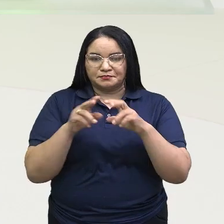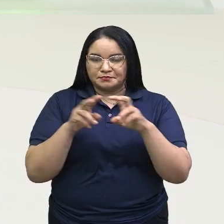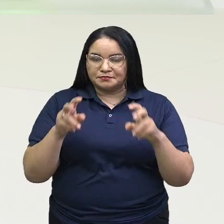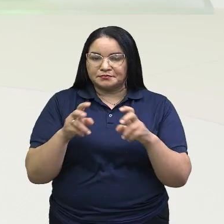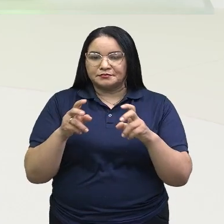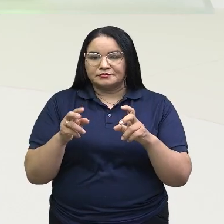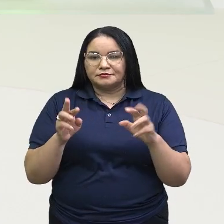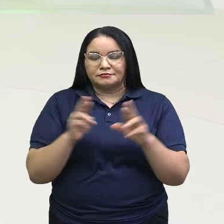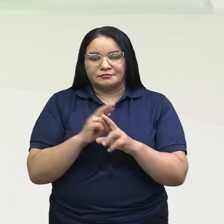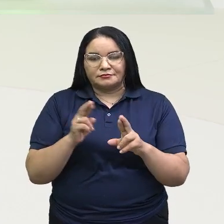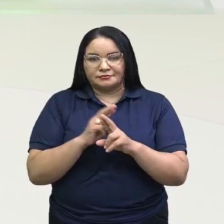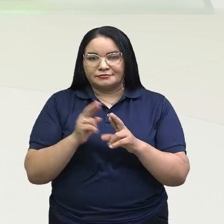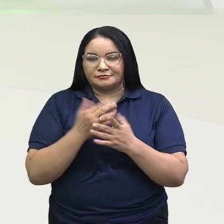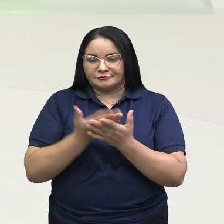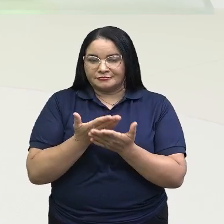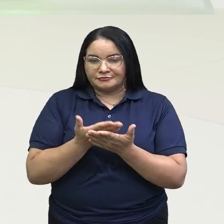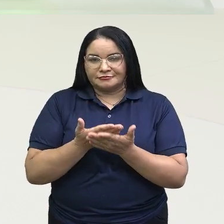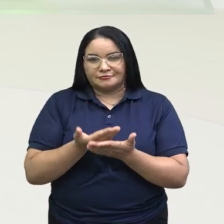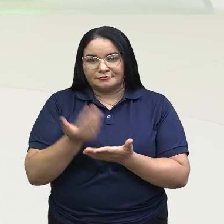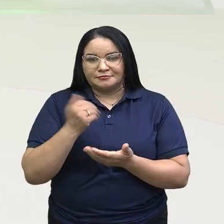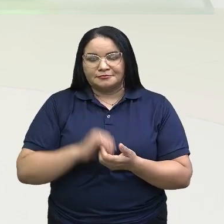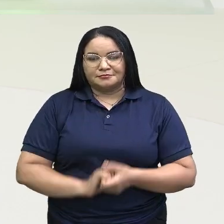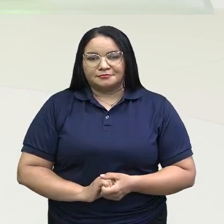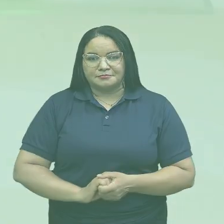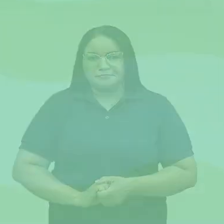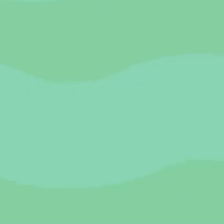conteúdo relacionado à nossa aula de hoje.